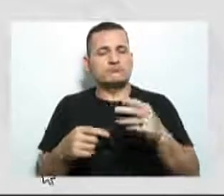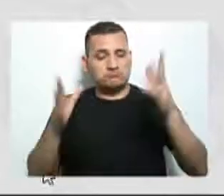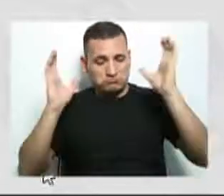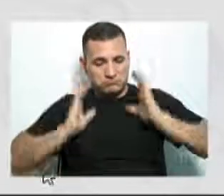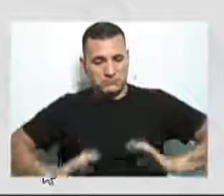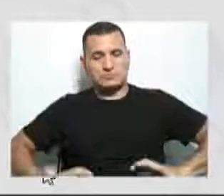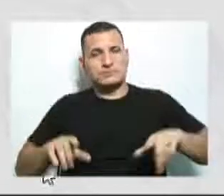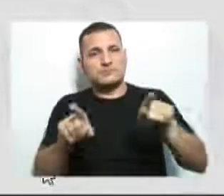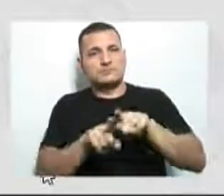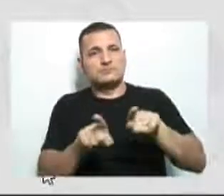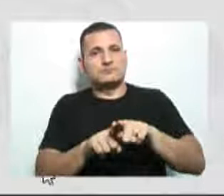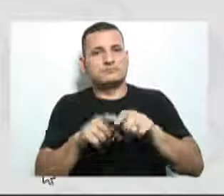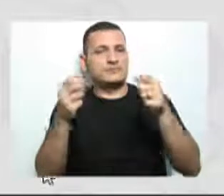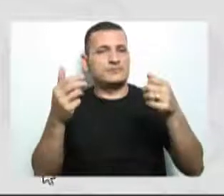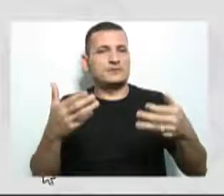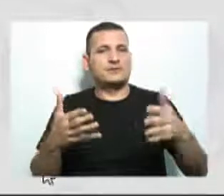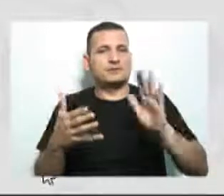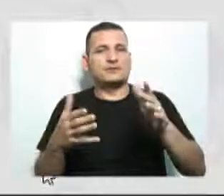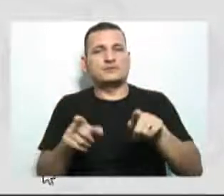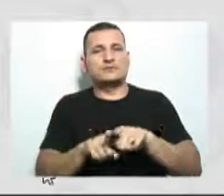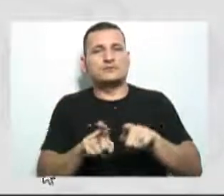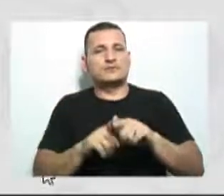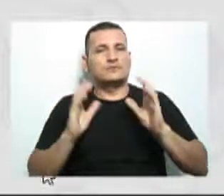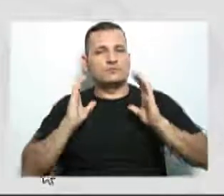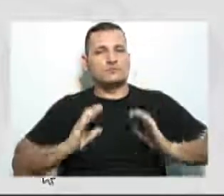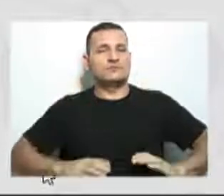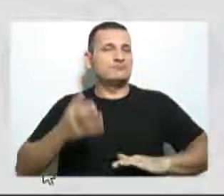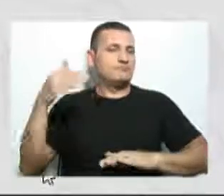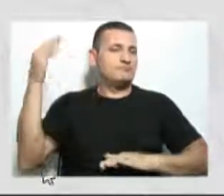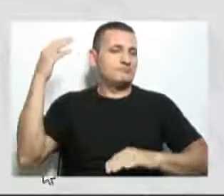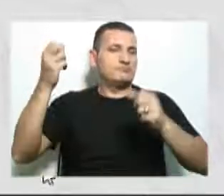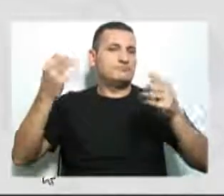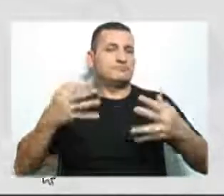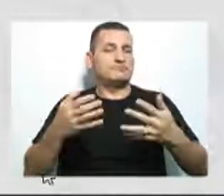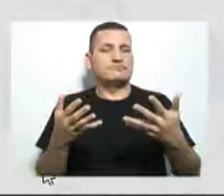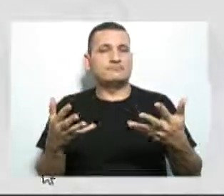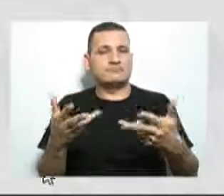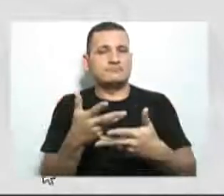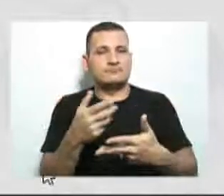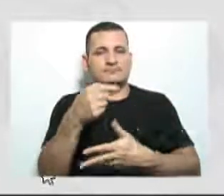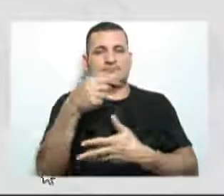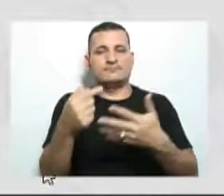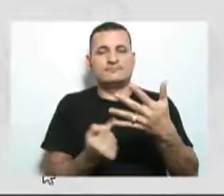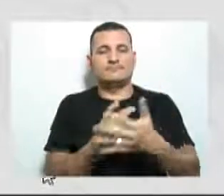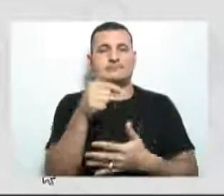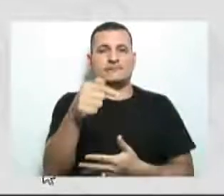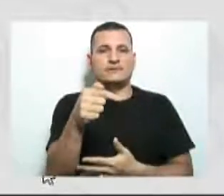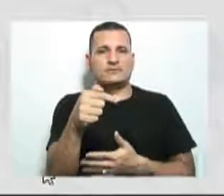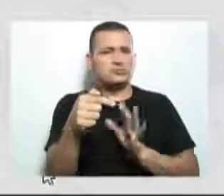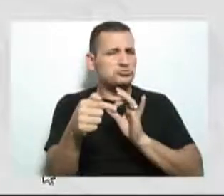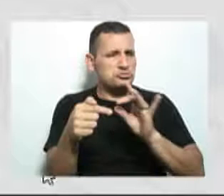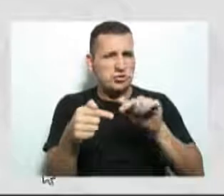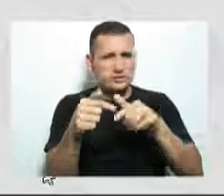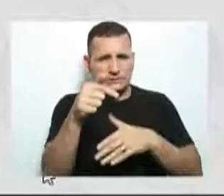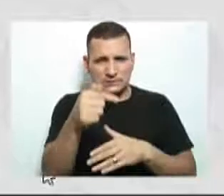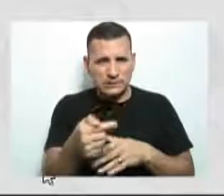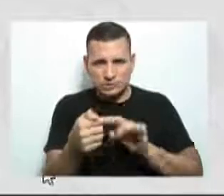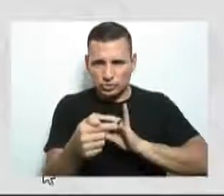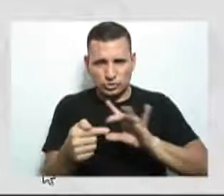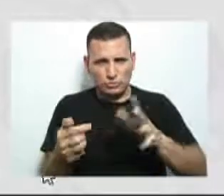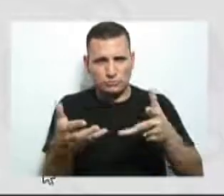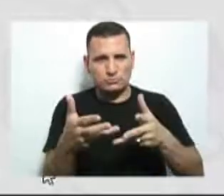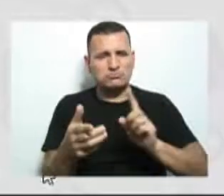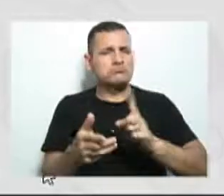foi tema da aula anterior, citei agora no início da aula, lembra? As 7 habilidades comportamentais. Ixi, professor, só tem essas habilidades? Só tem essas habilidades? Não,